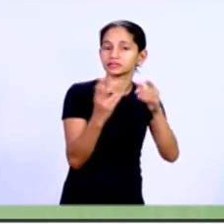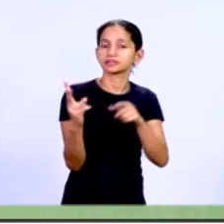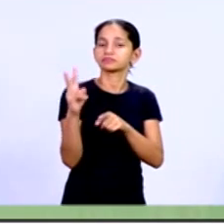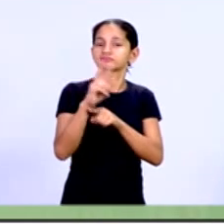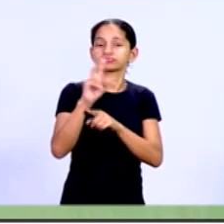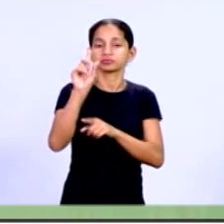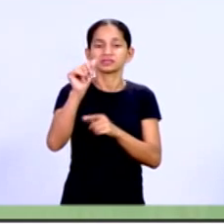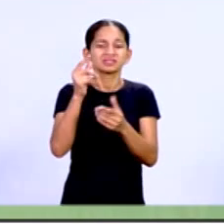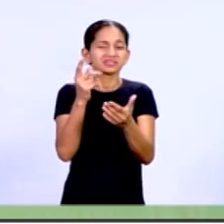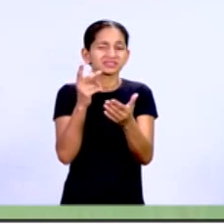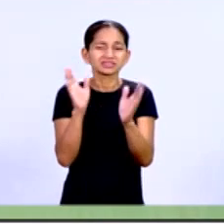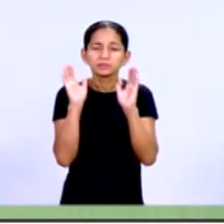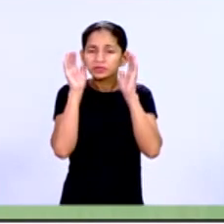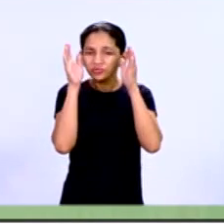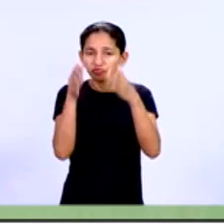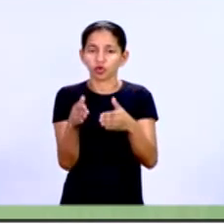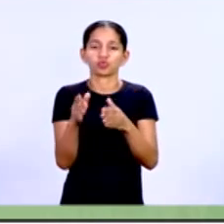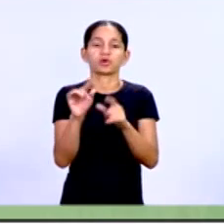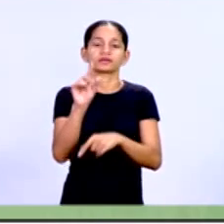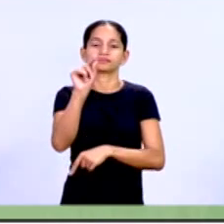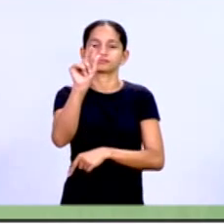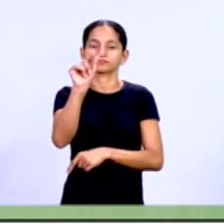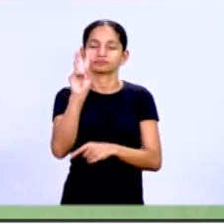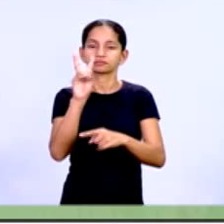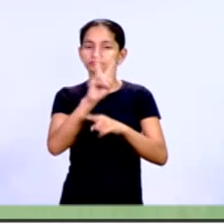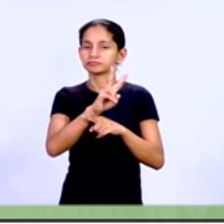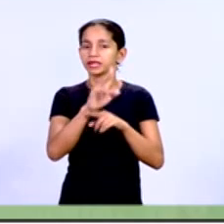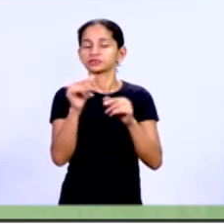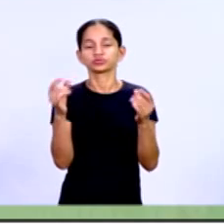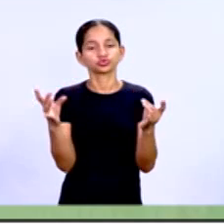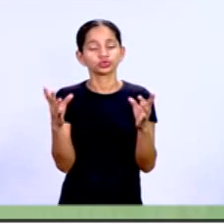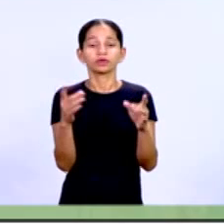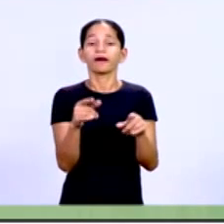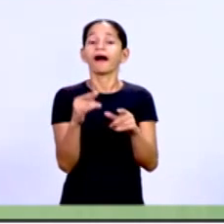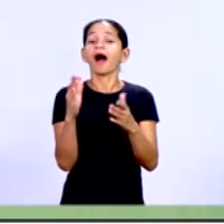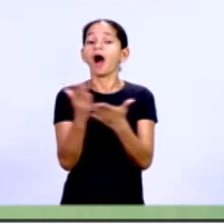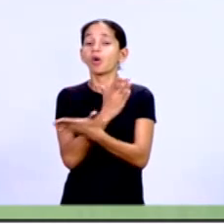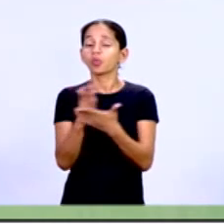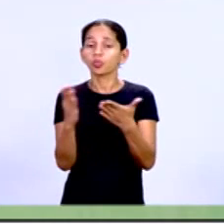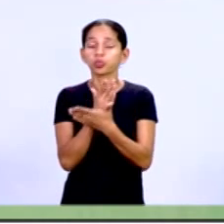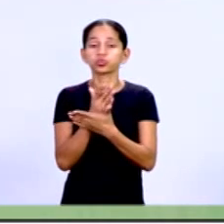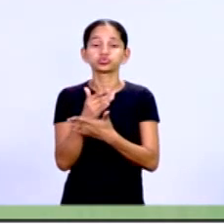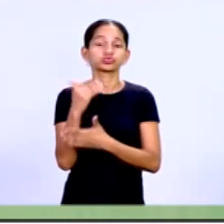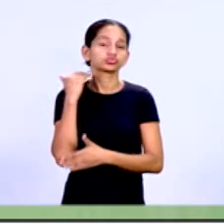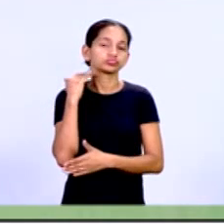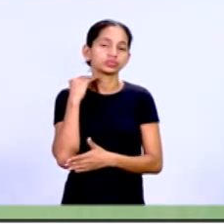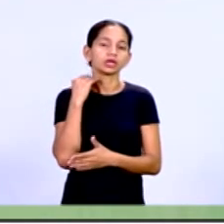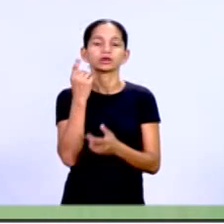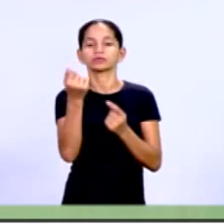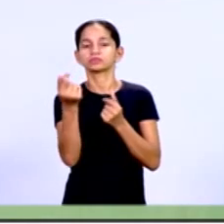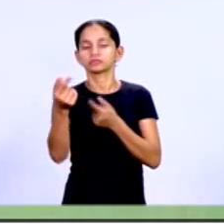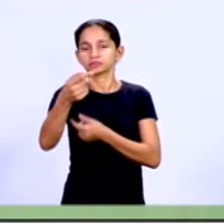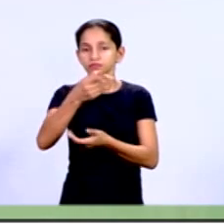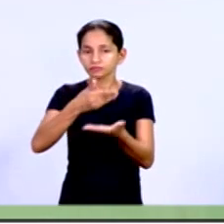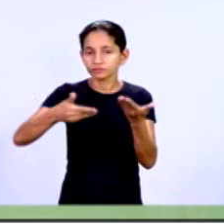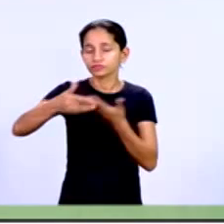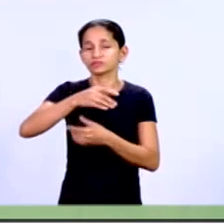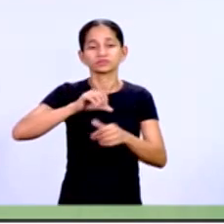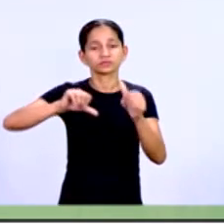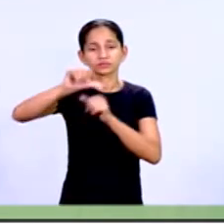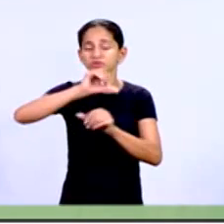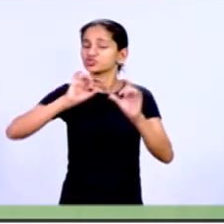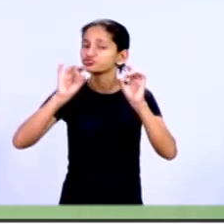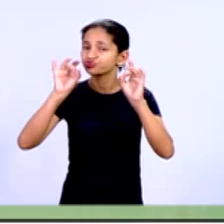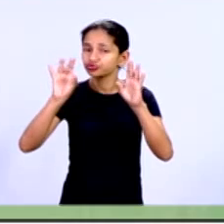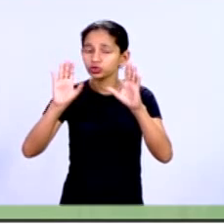empréstimos e financiamentos. Inclui-se neste segmento os bancos comerciais, de investimento, de